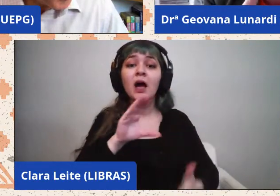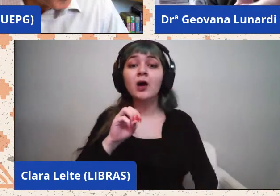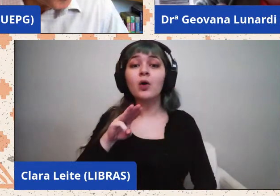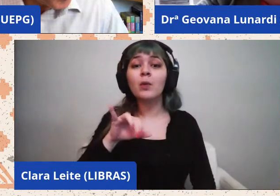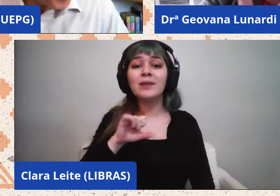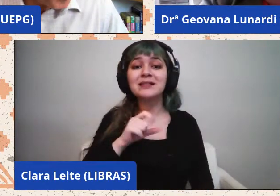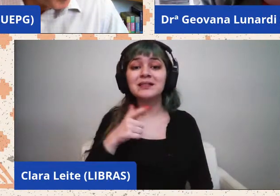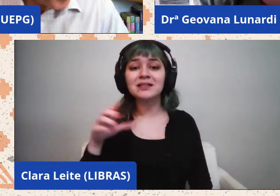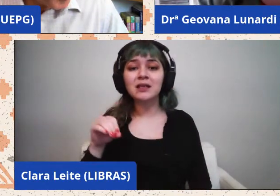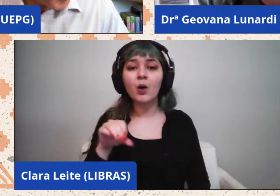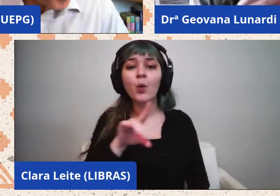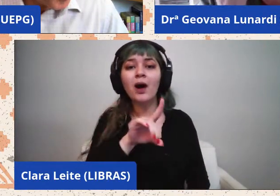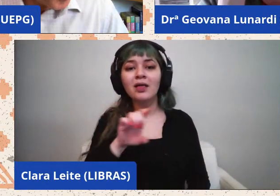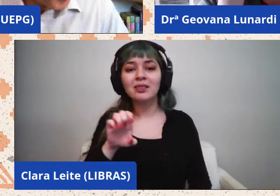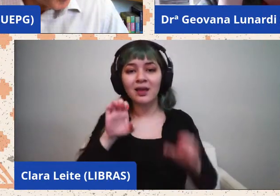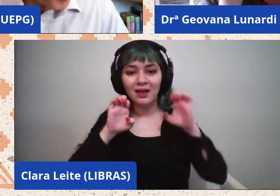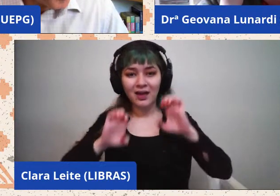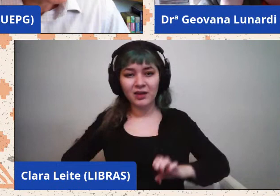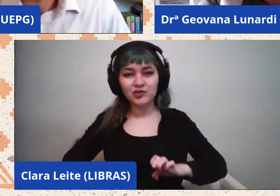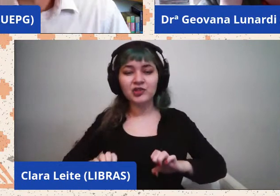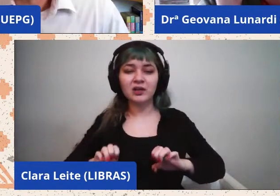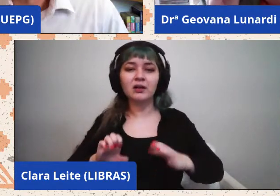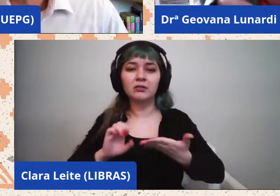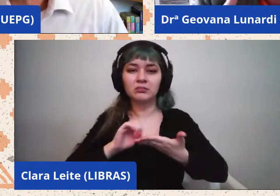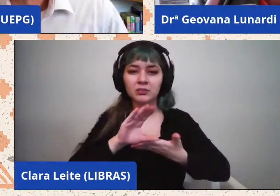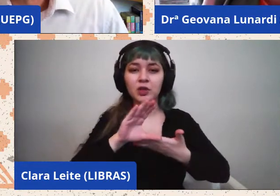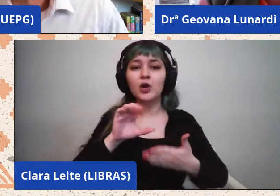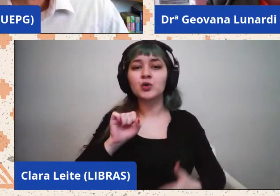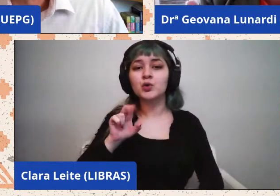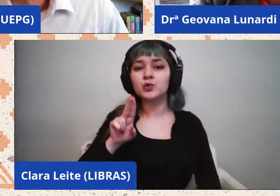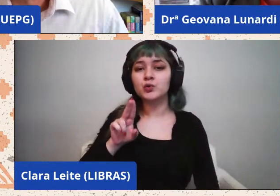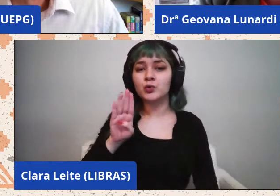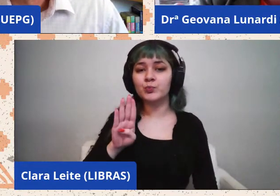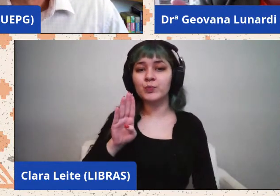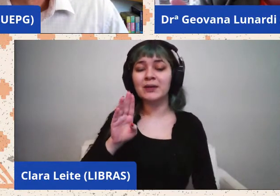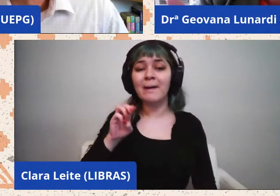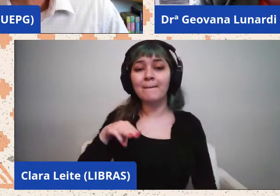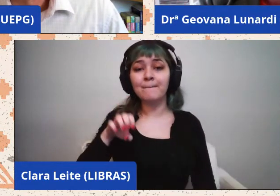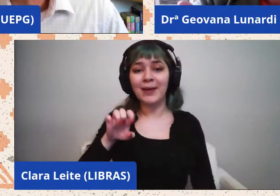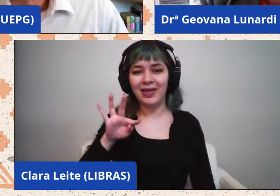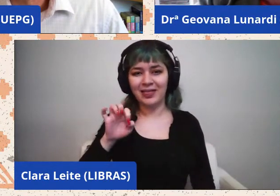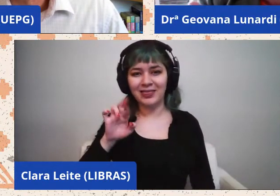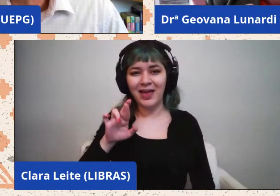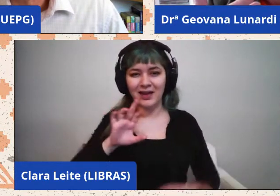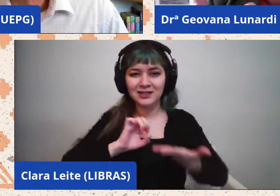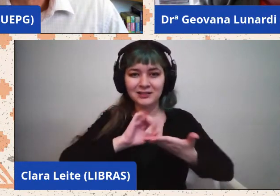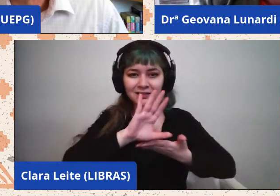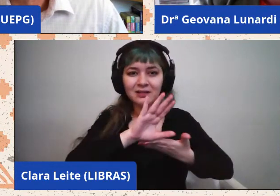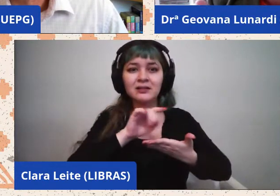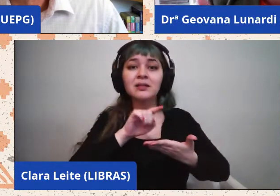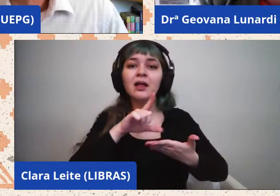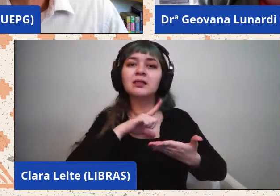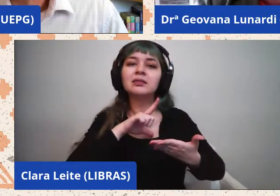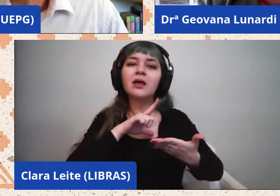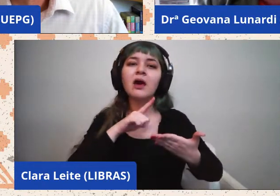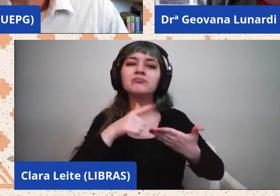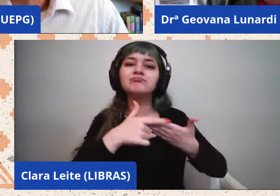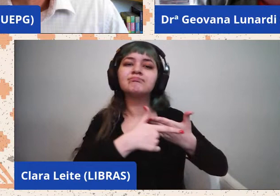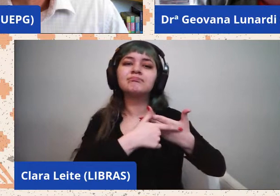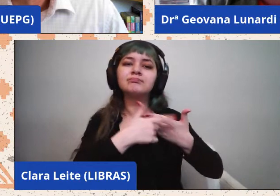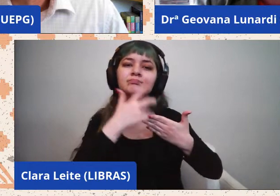submissão, nós já em outros aspectos, em outros momentos já discutimos isso, essa submissão tem assumido um caráter